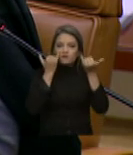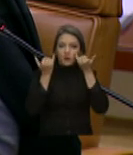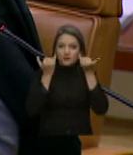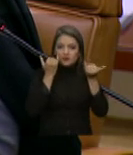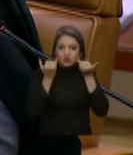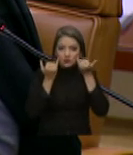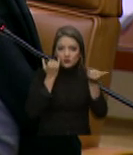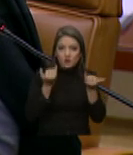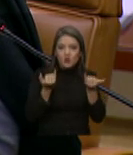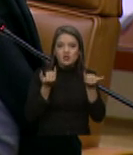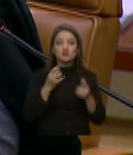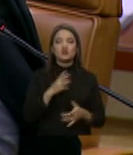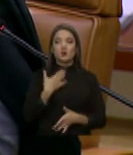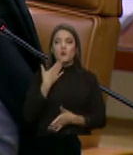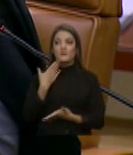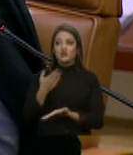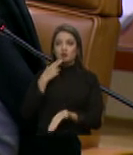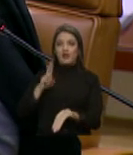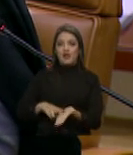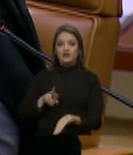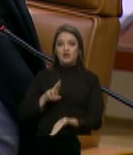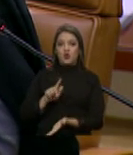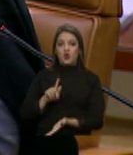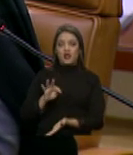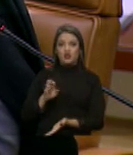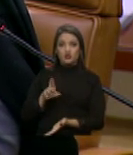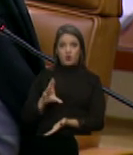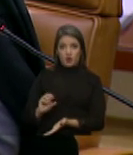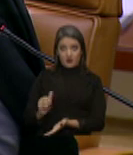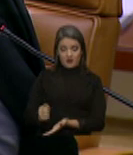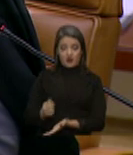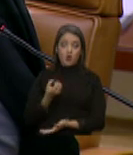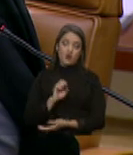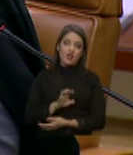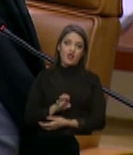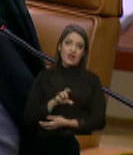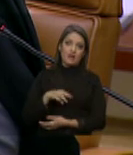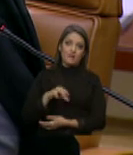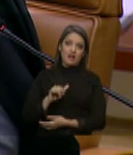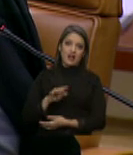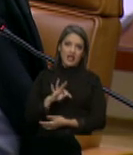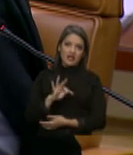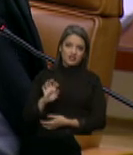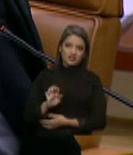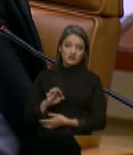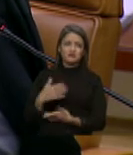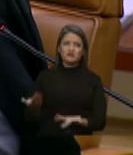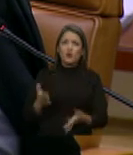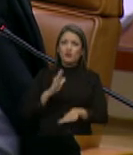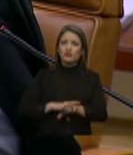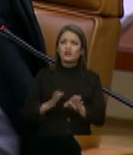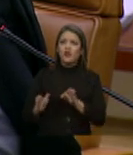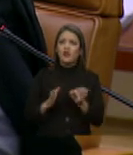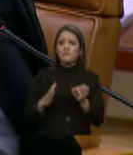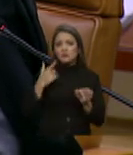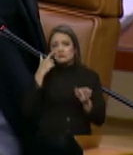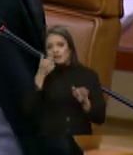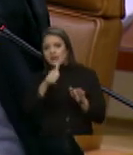somente por carta rogatória ou um late é o prazo para análise